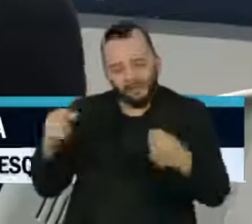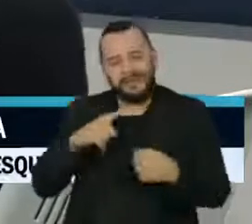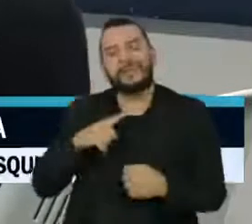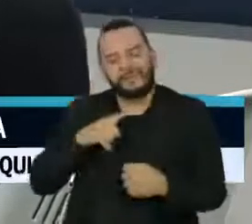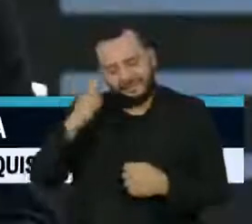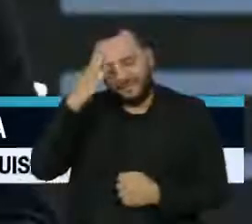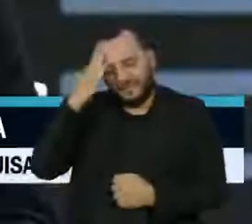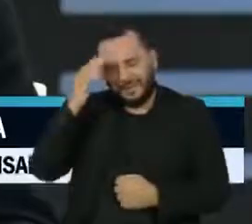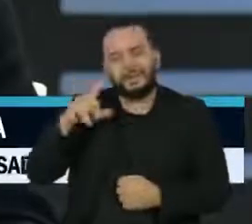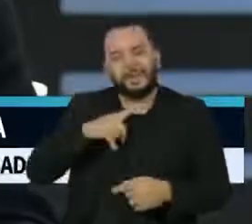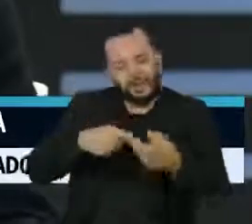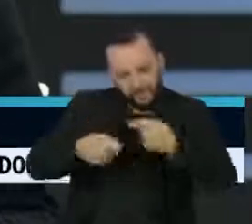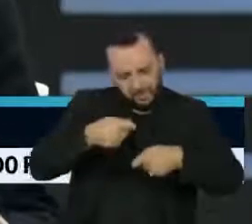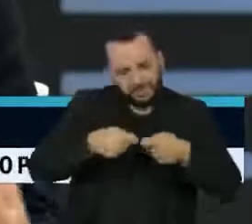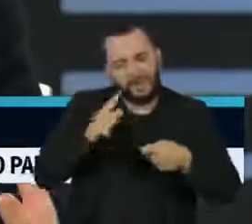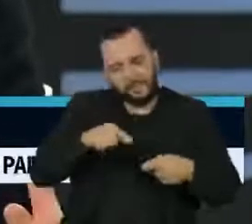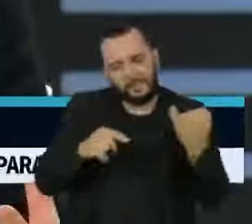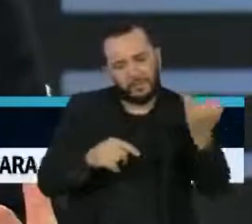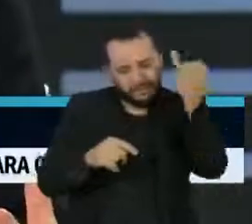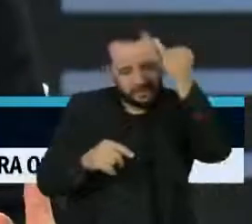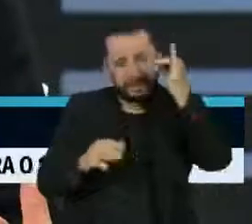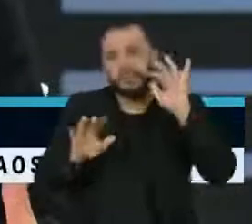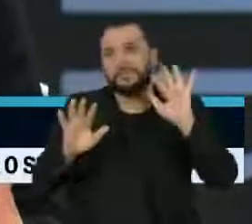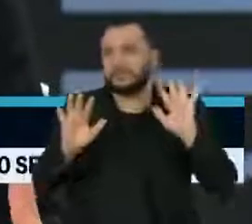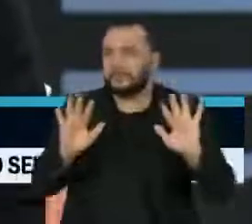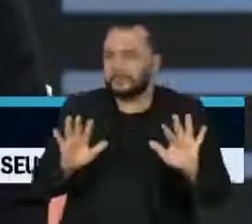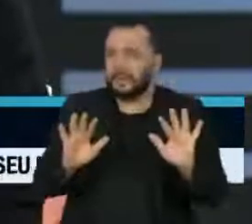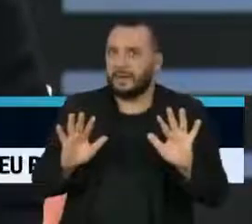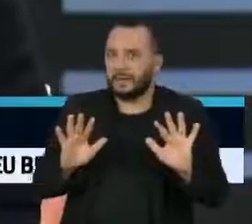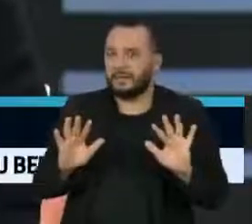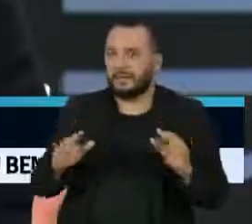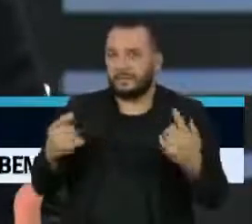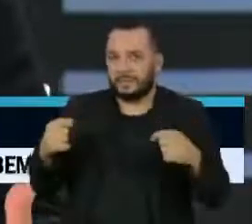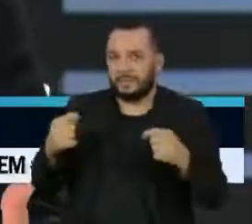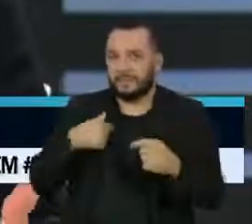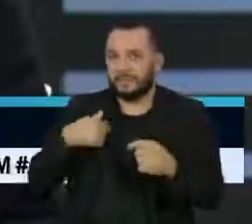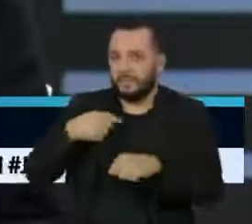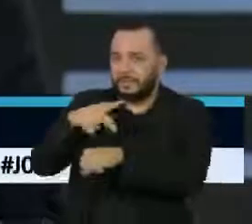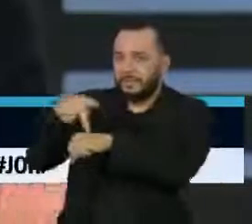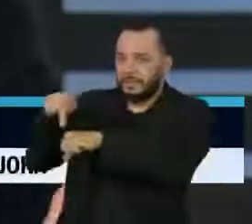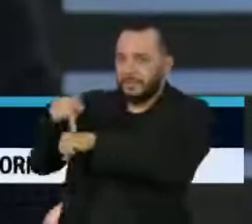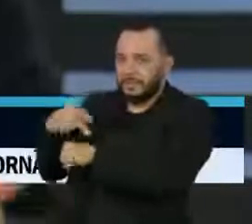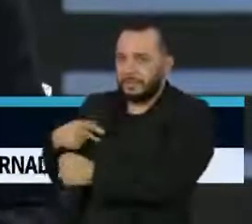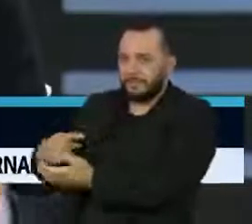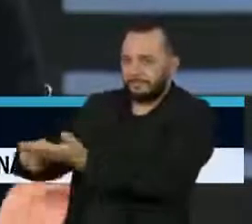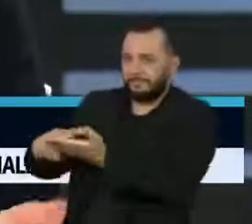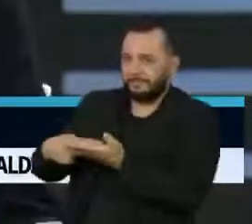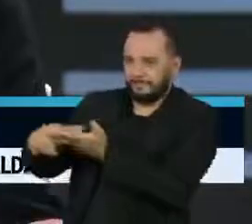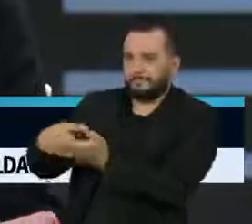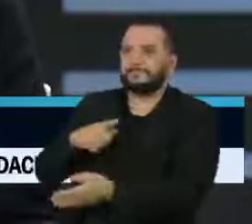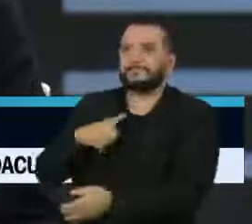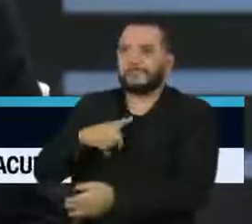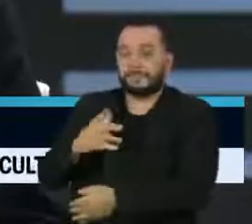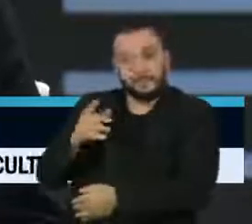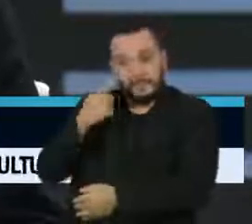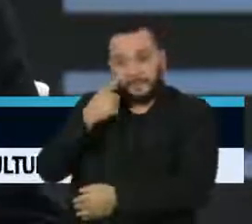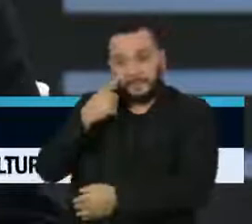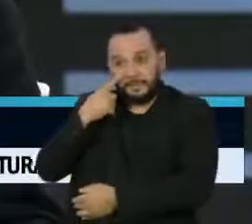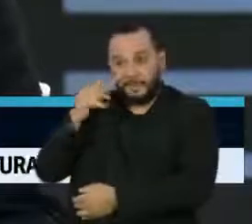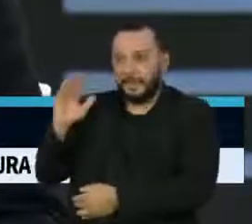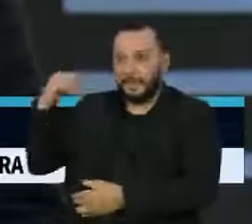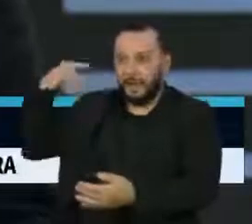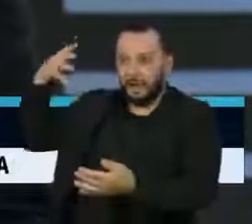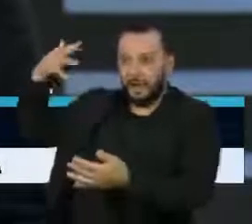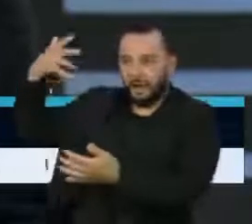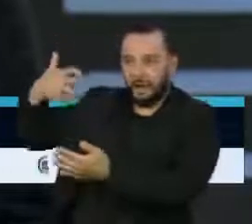de incentivos e punições, etc. Mas ele depende basicamente de uma concertação entre os países. Se a gente olhar ao longo da história, o que as relações